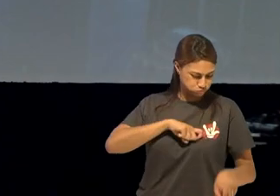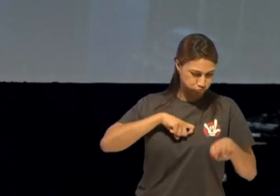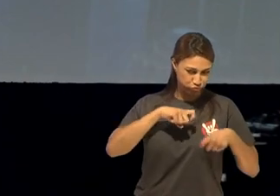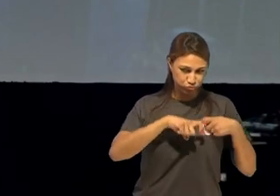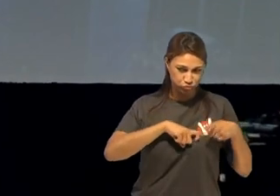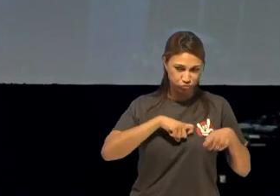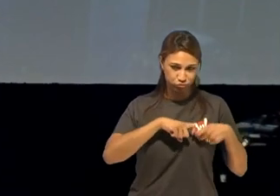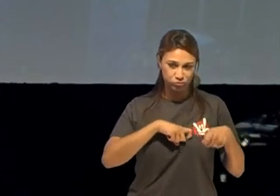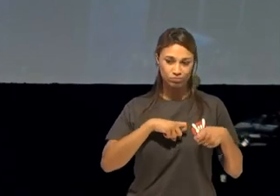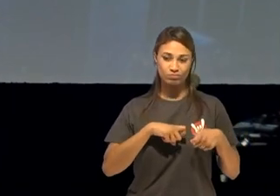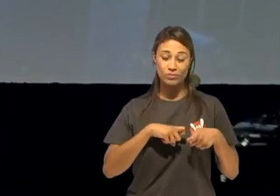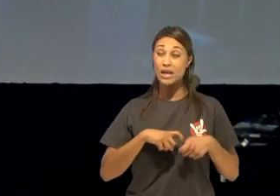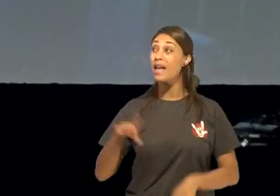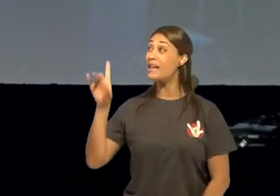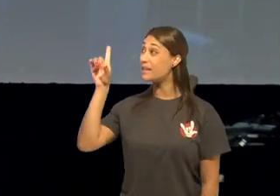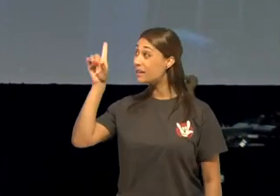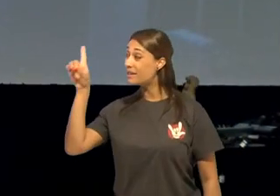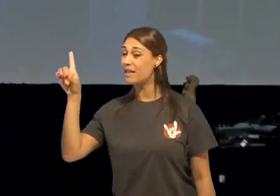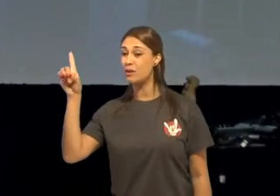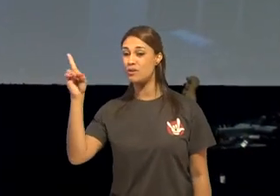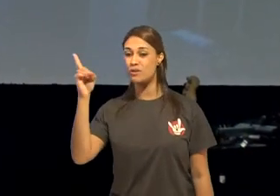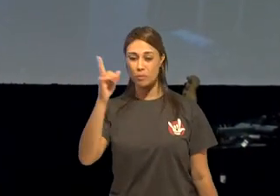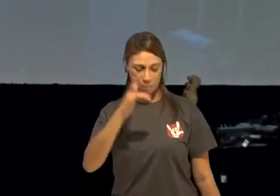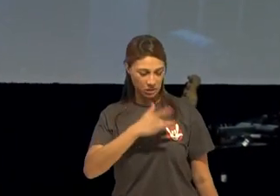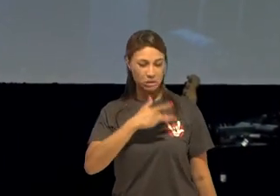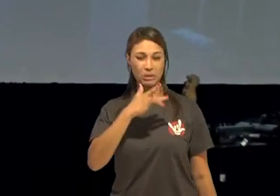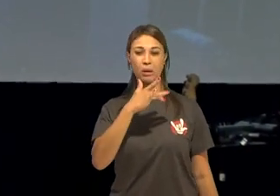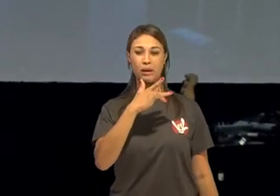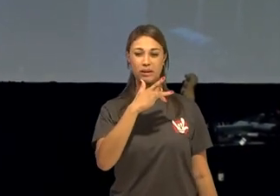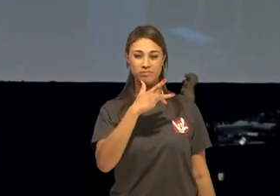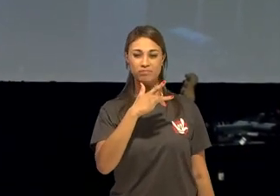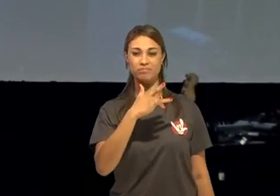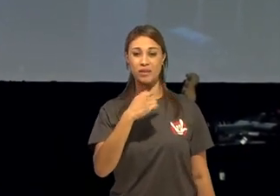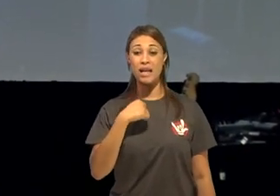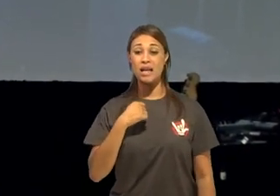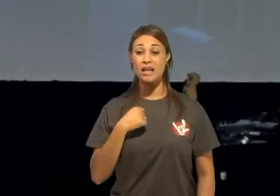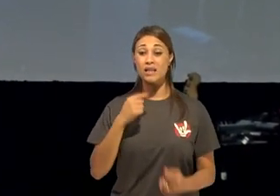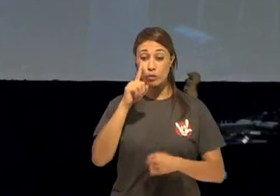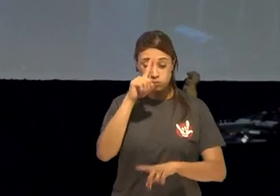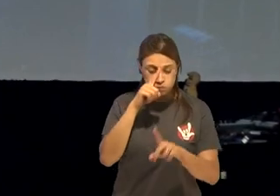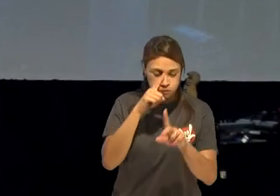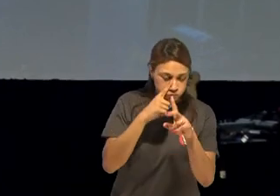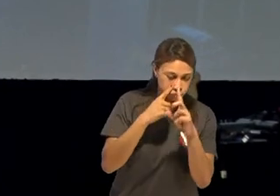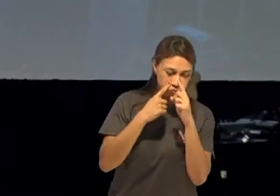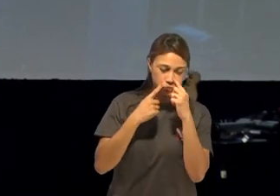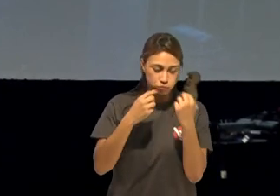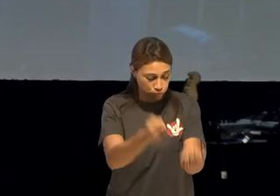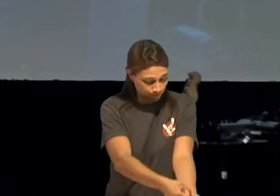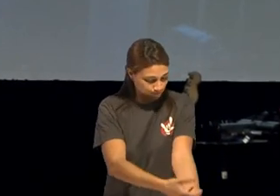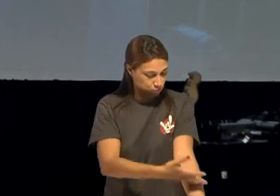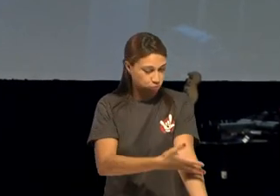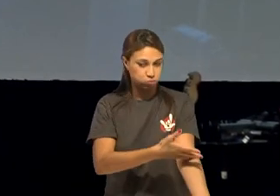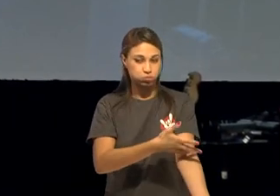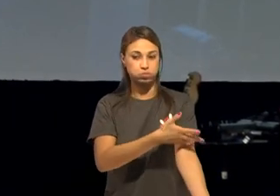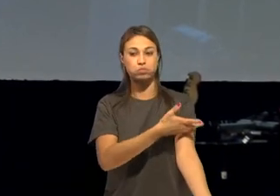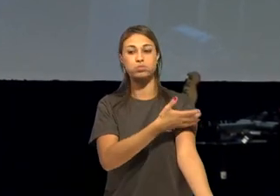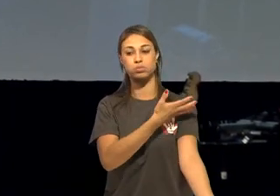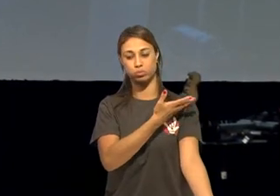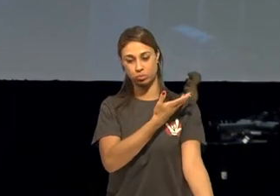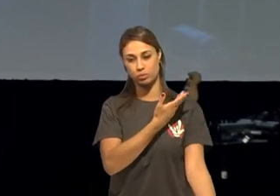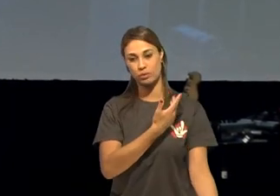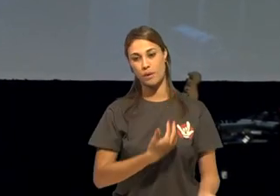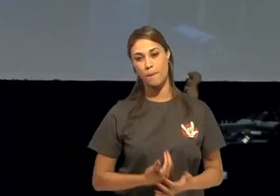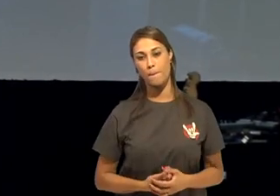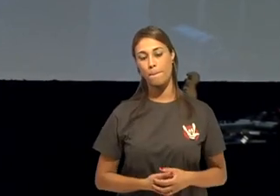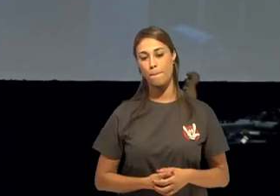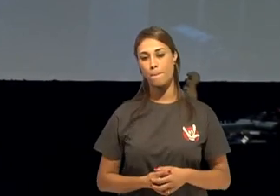chorar mais do que meu pai. Não tem ninguém nessa terra que me faça chorar mais do que o meu Pai Celestial.